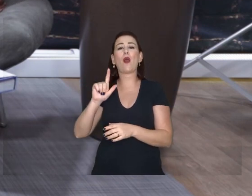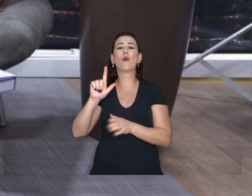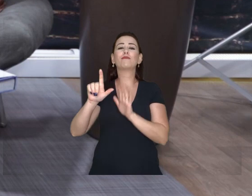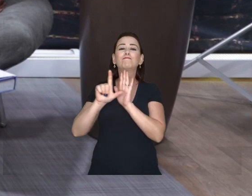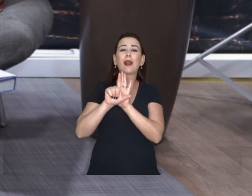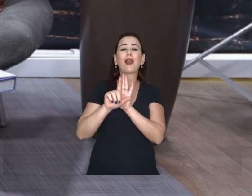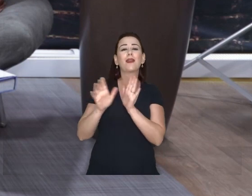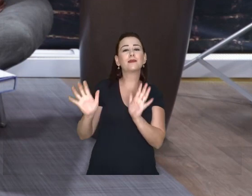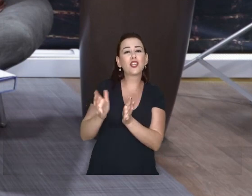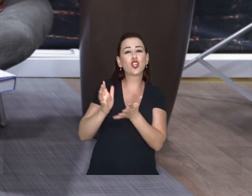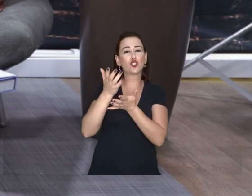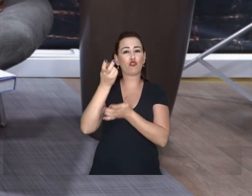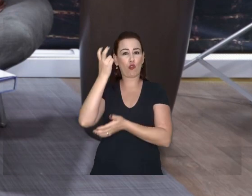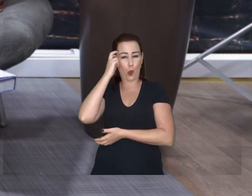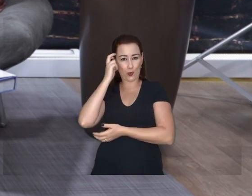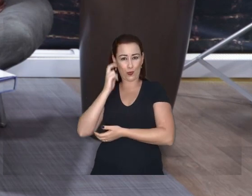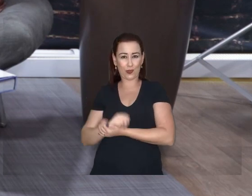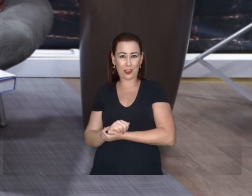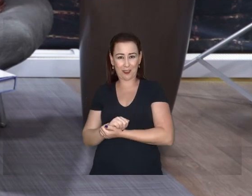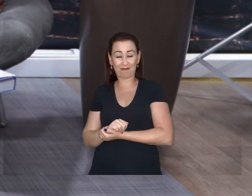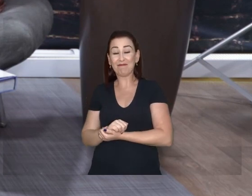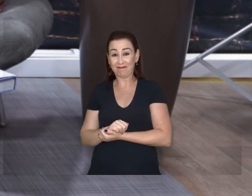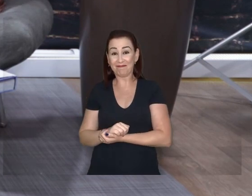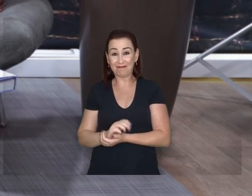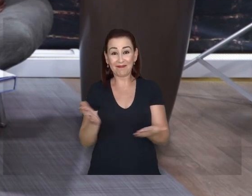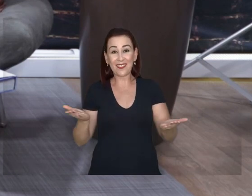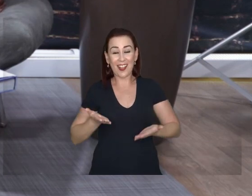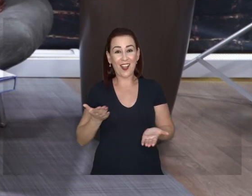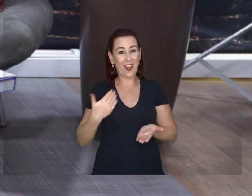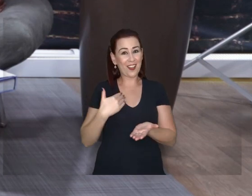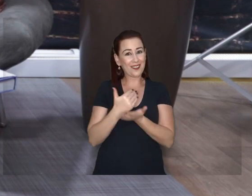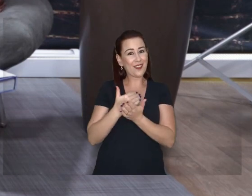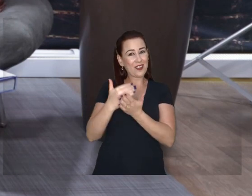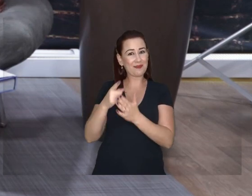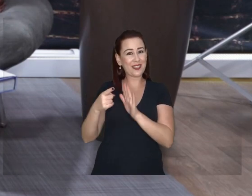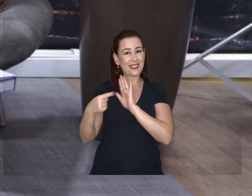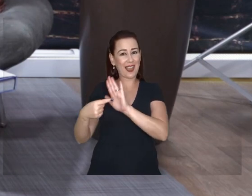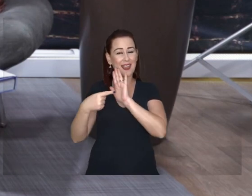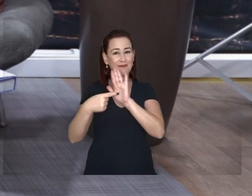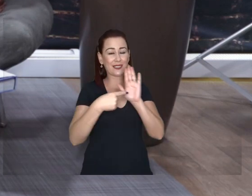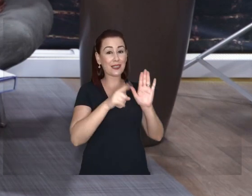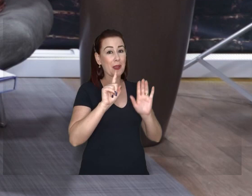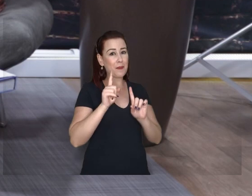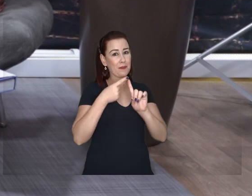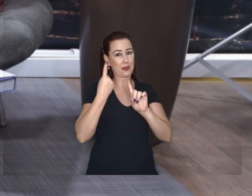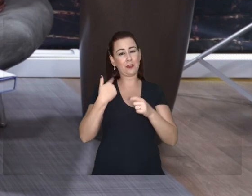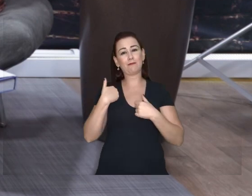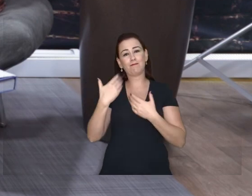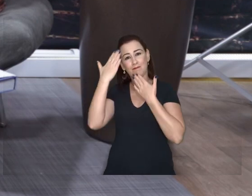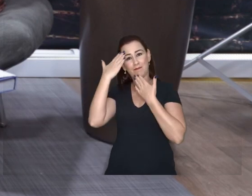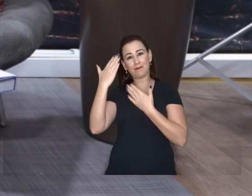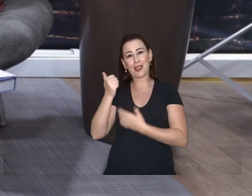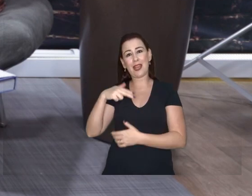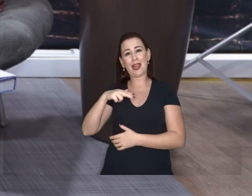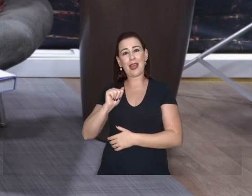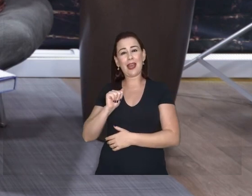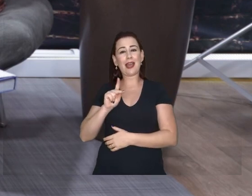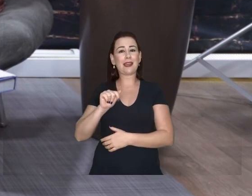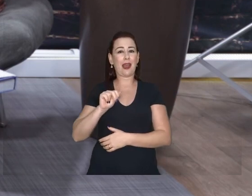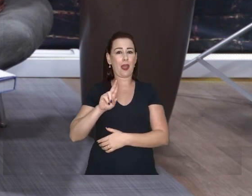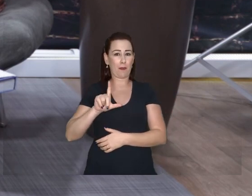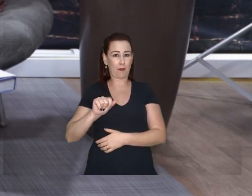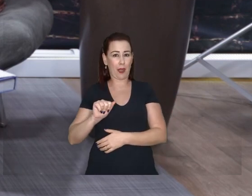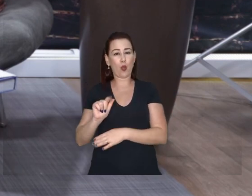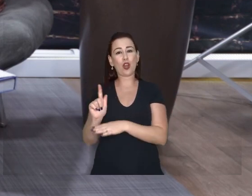Lei Federal de Incentivo à Cultura. Pois é, e antes de começarmos as nossas apresentações, vamos agradecer a Ana Paula